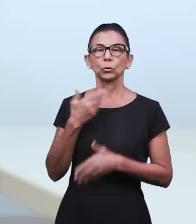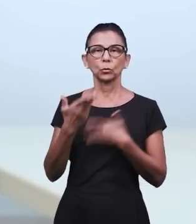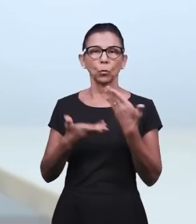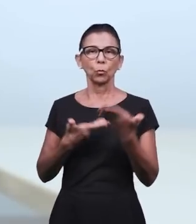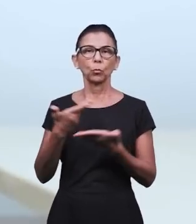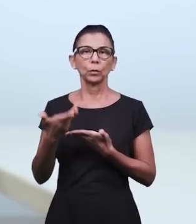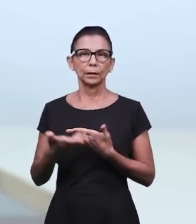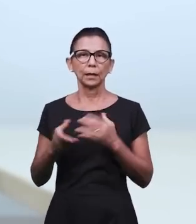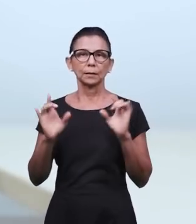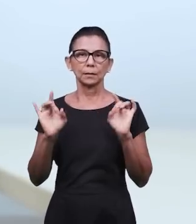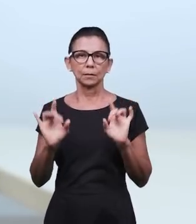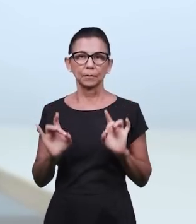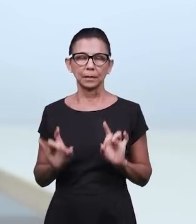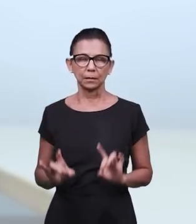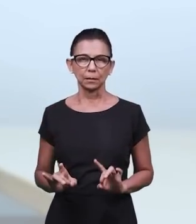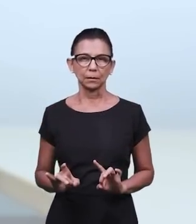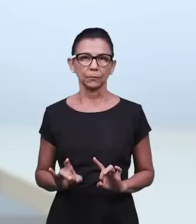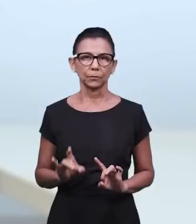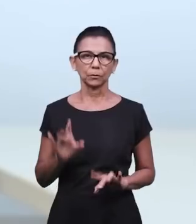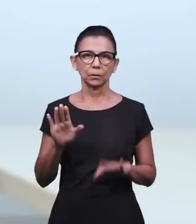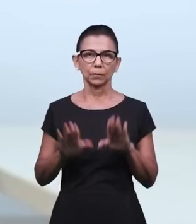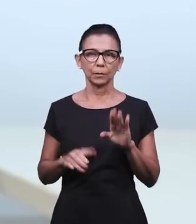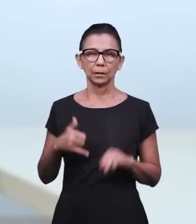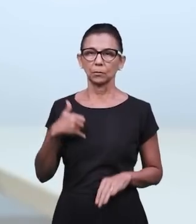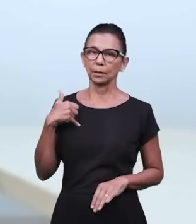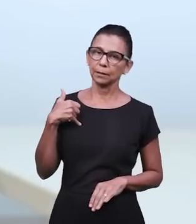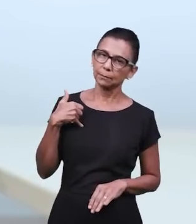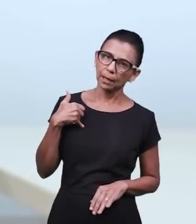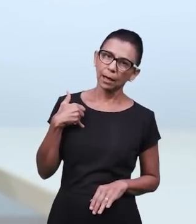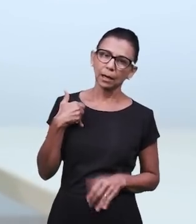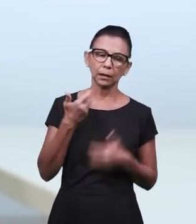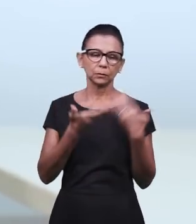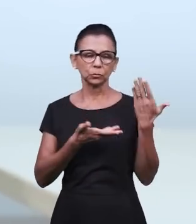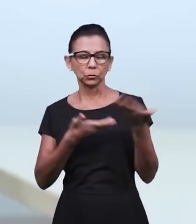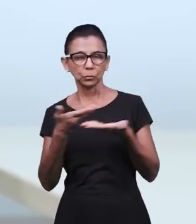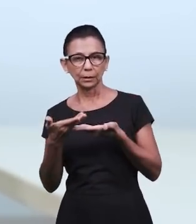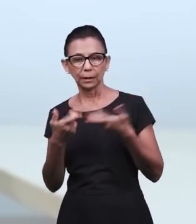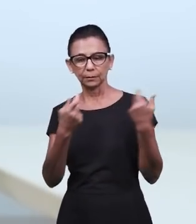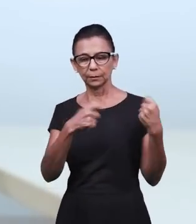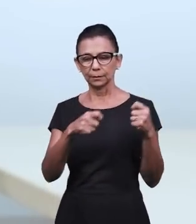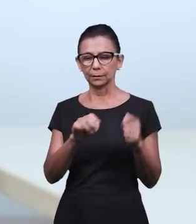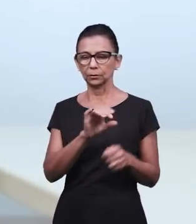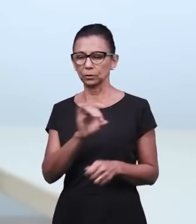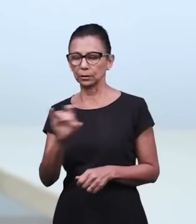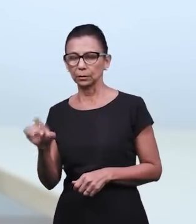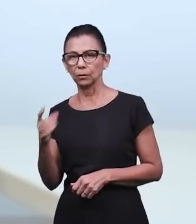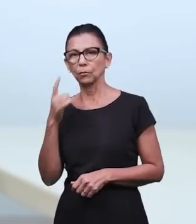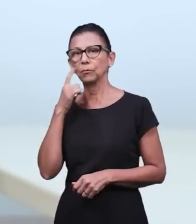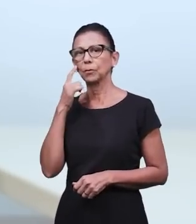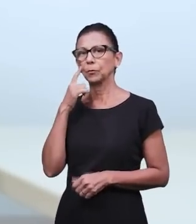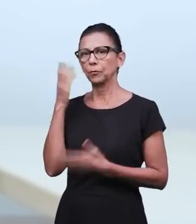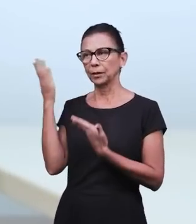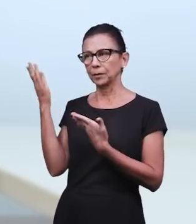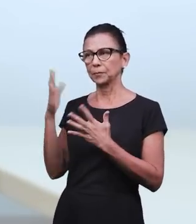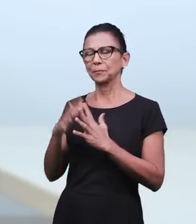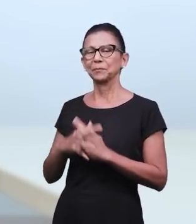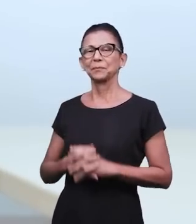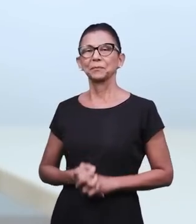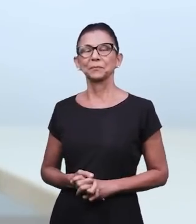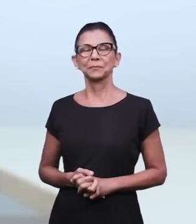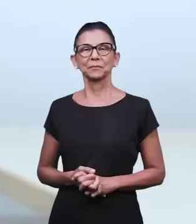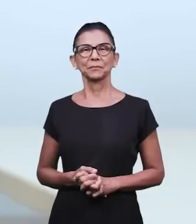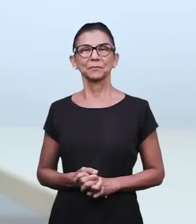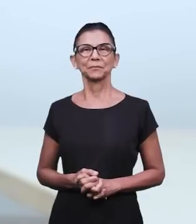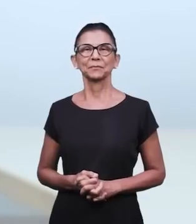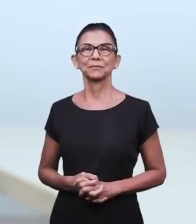adequada, de forma individualizada também, de acordo com a faixa etária, com as necessidades de cada um. Nós vamos ver agora um pouco dessa